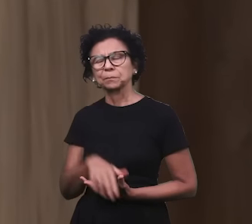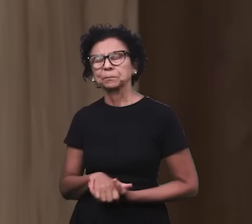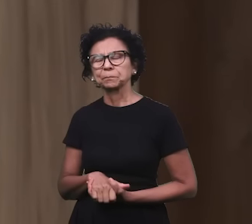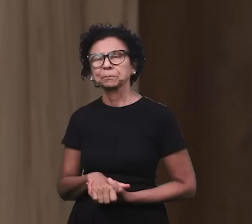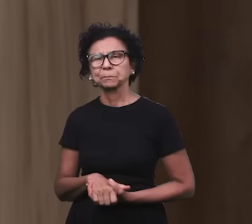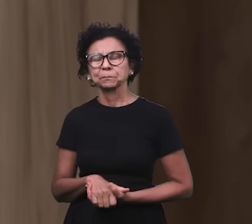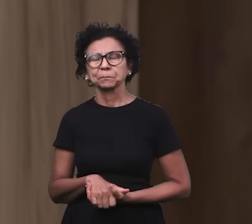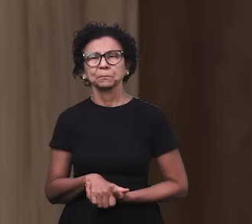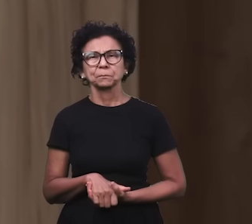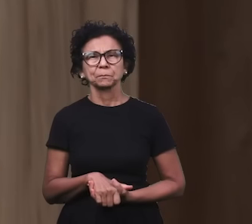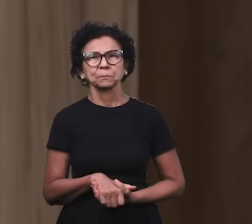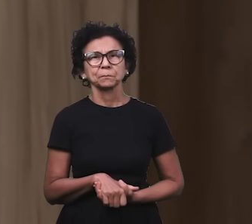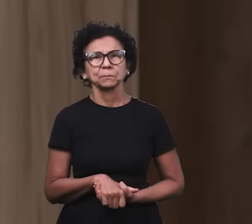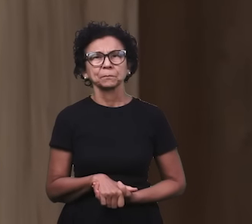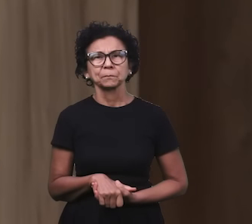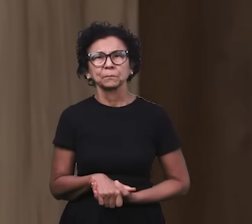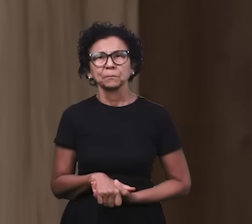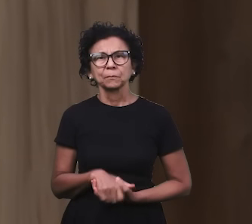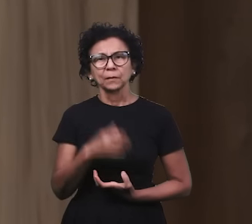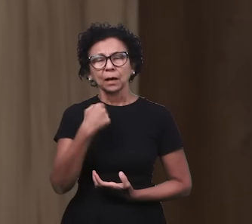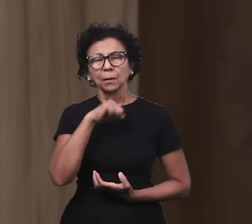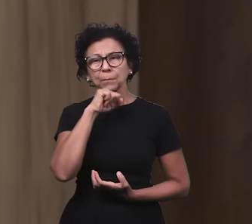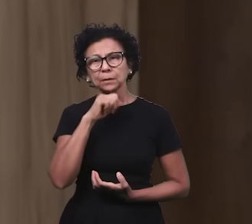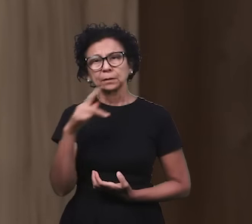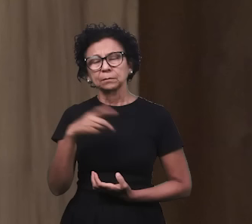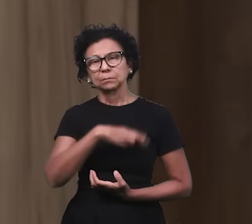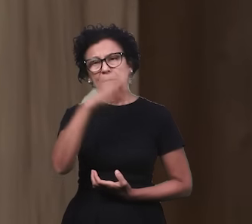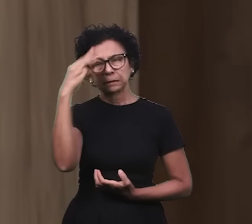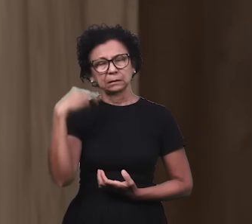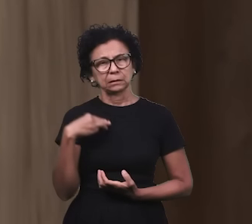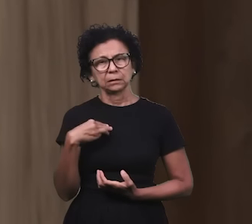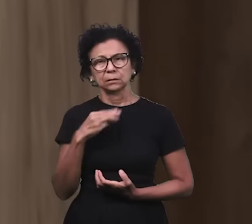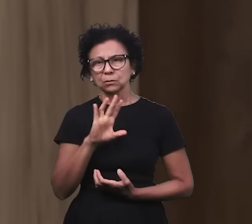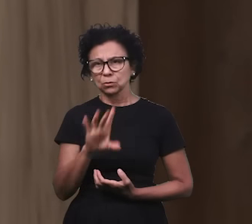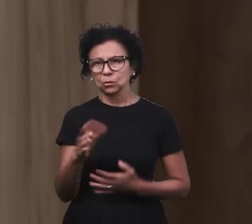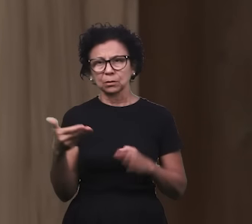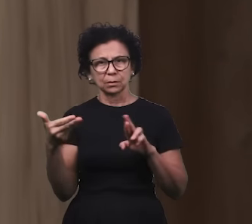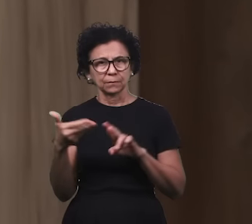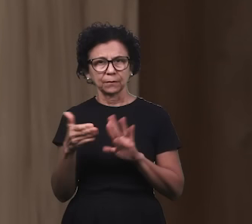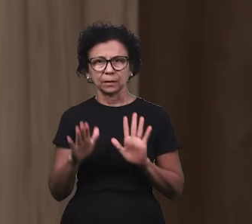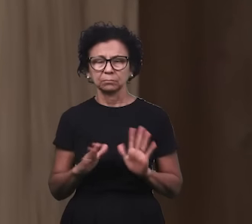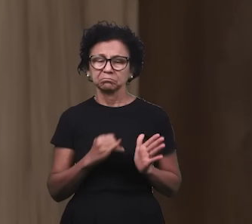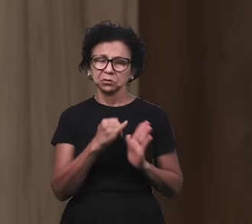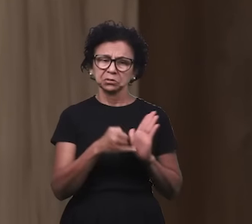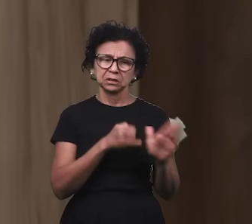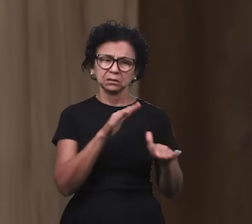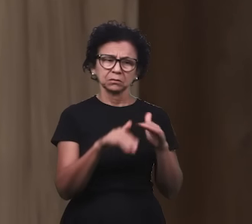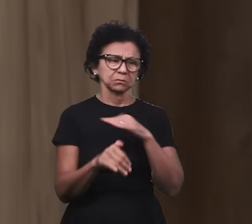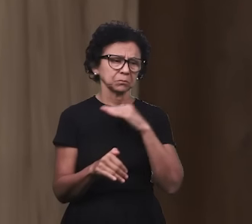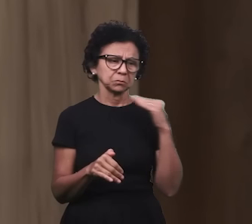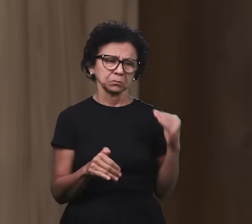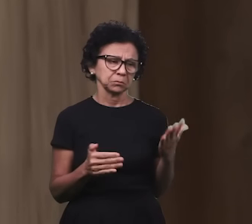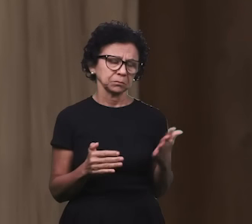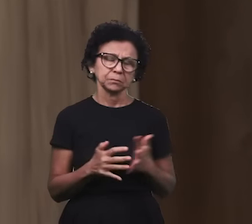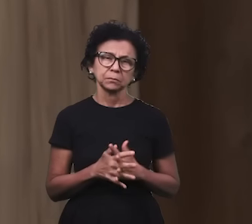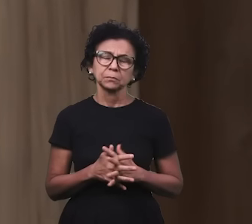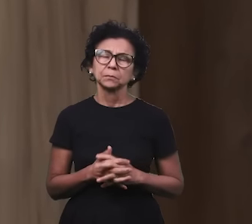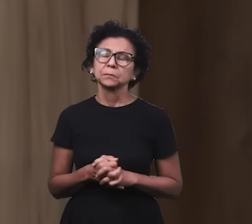de maneira oportuna. Com relação a esse episódio